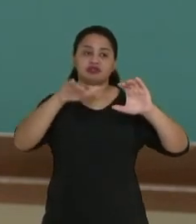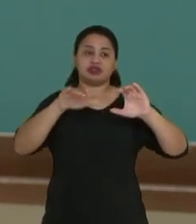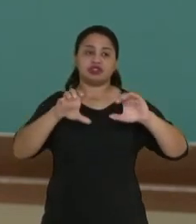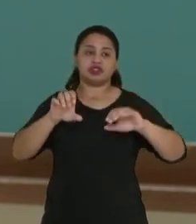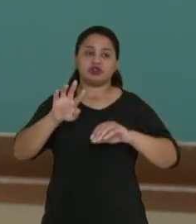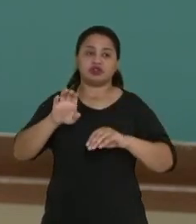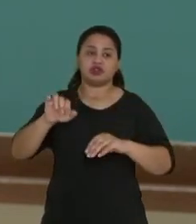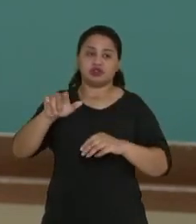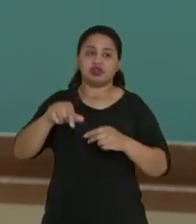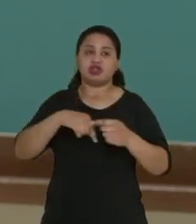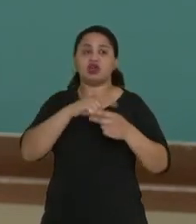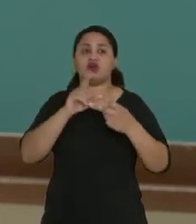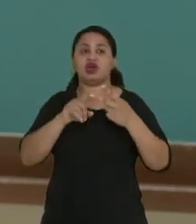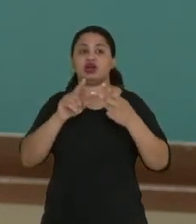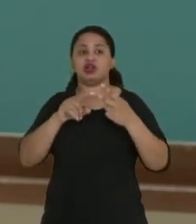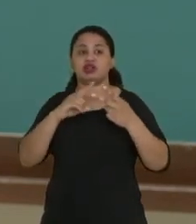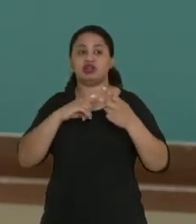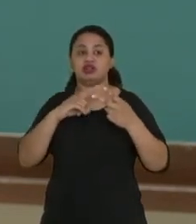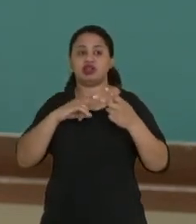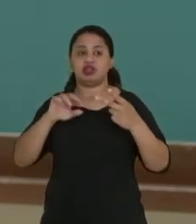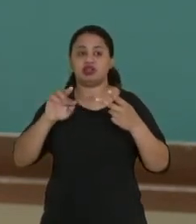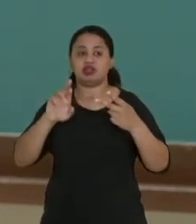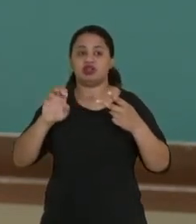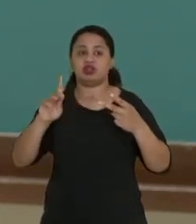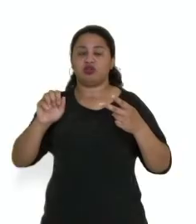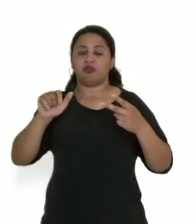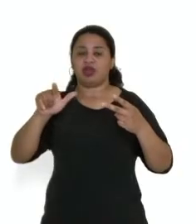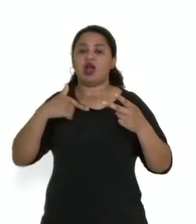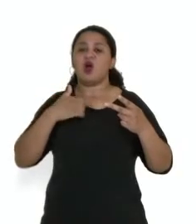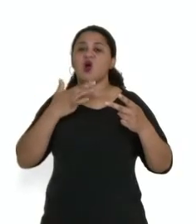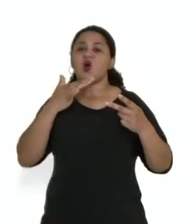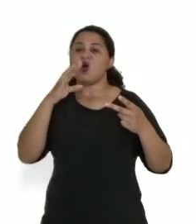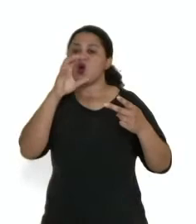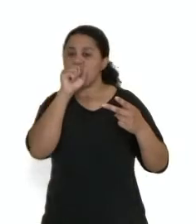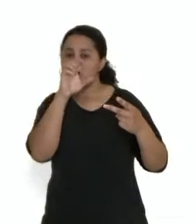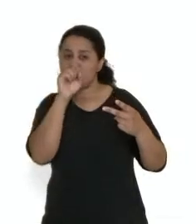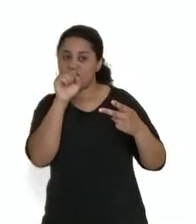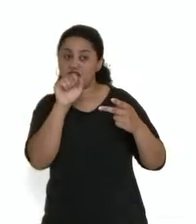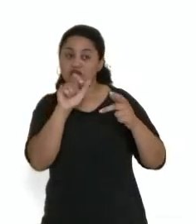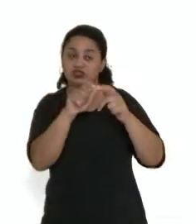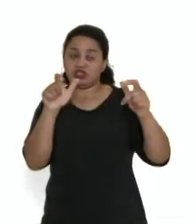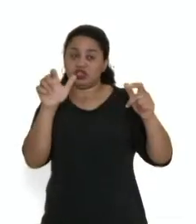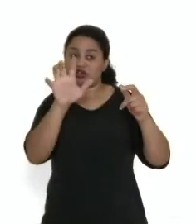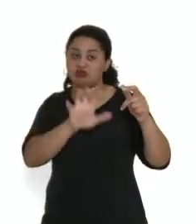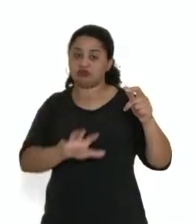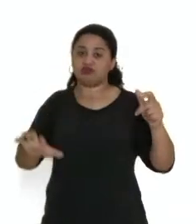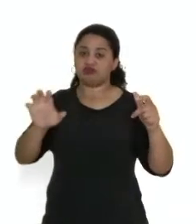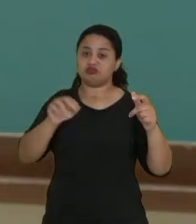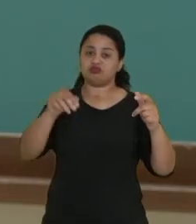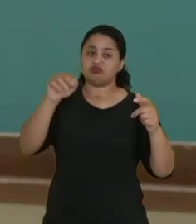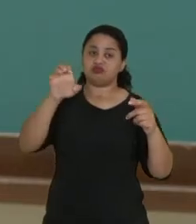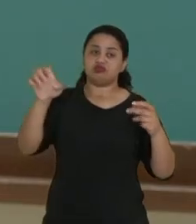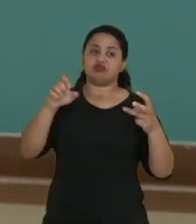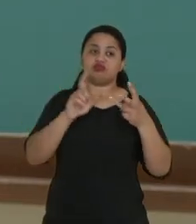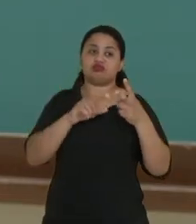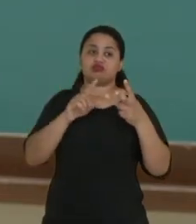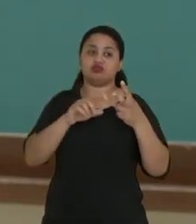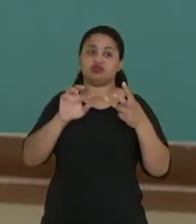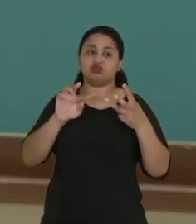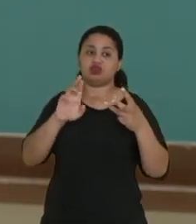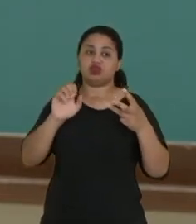né? O tropical, que é esse que está em laranja, que predomina ali em boa parte da região. O